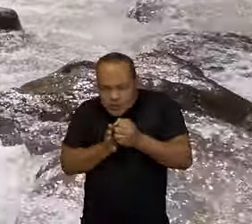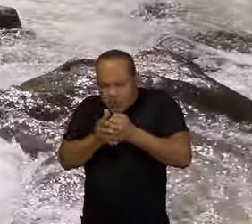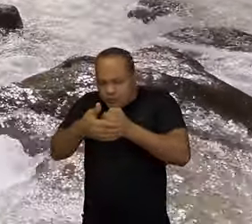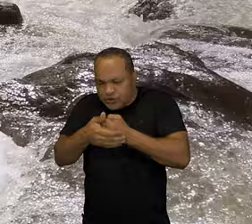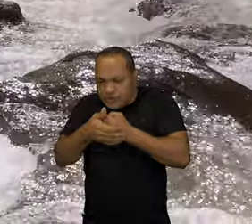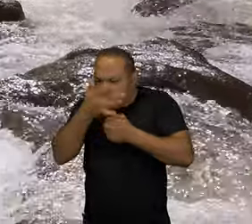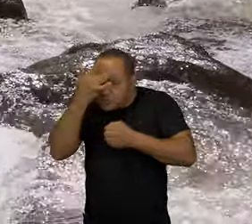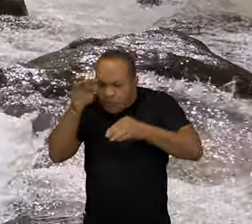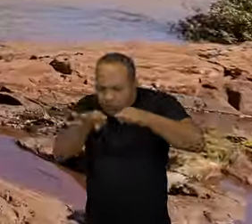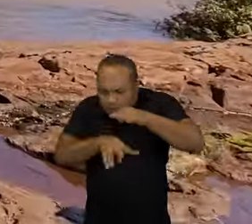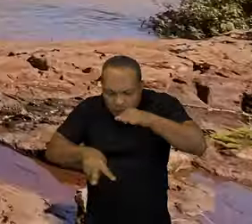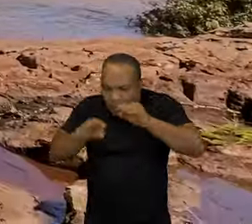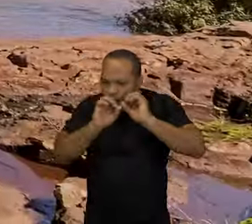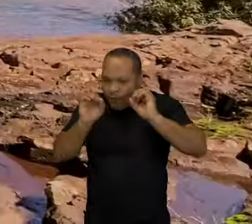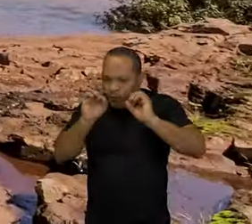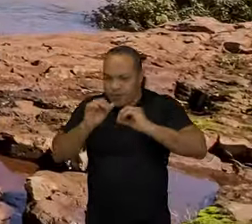escondida da visão humana.